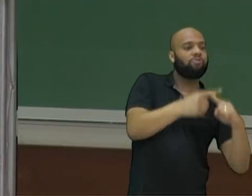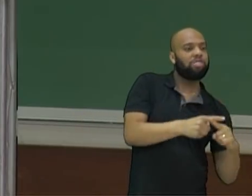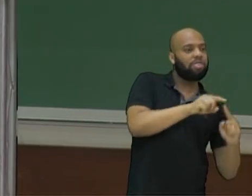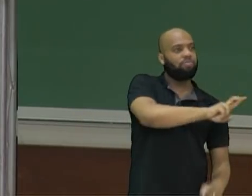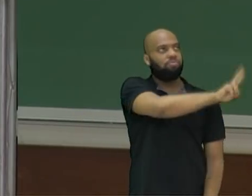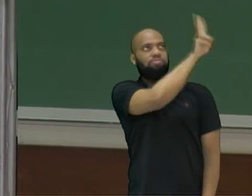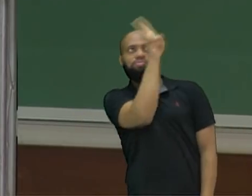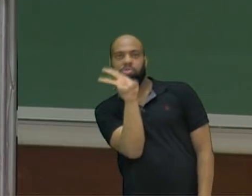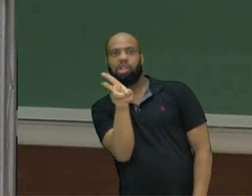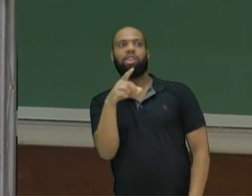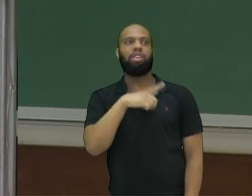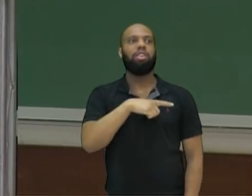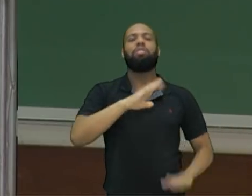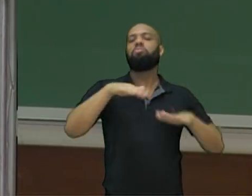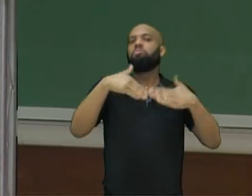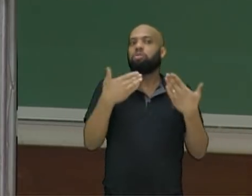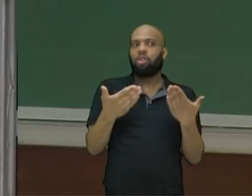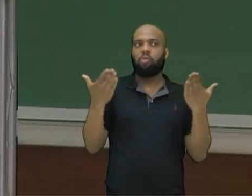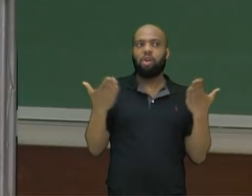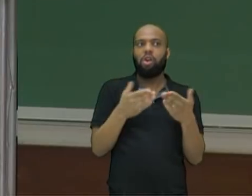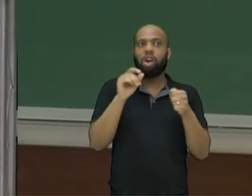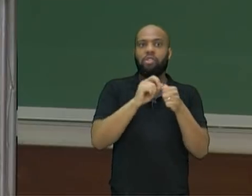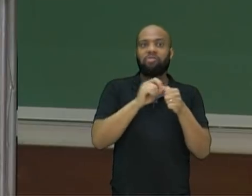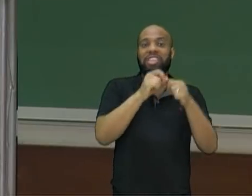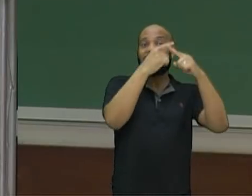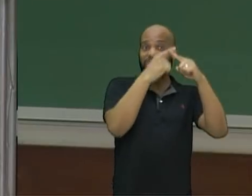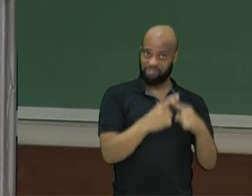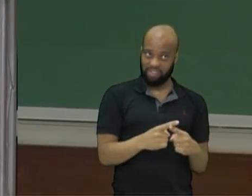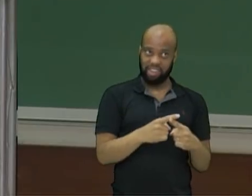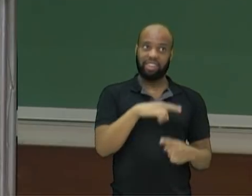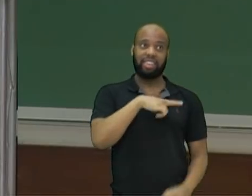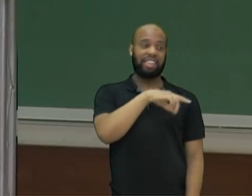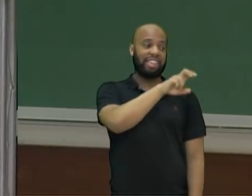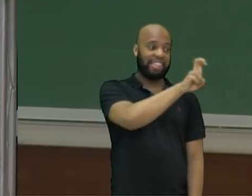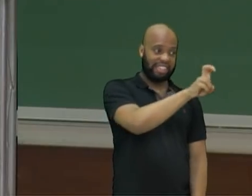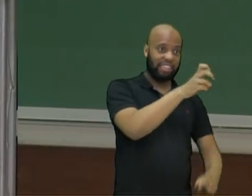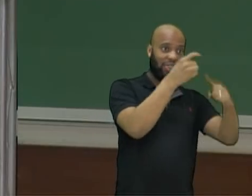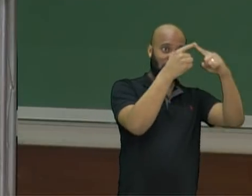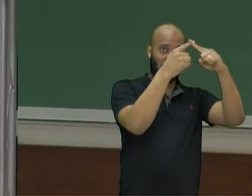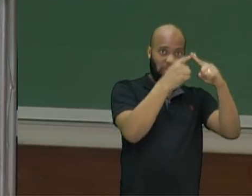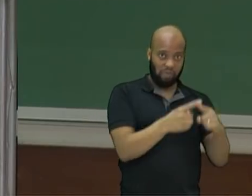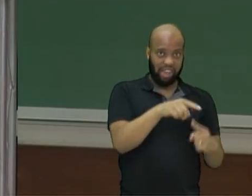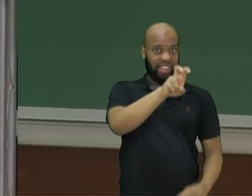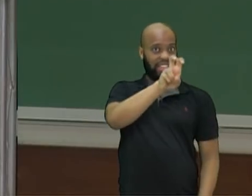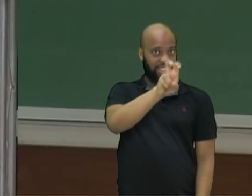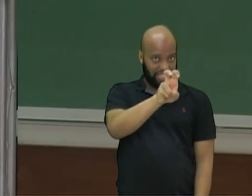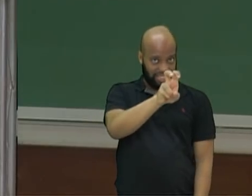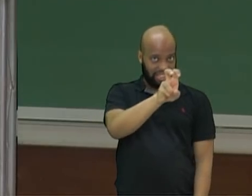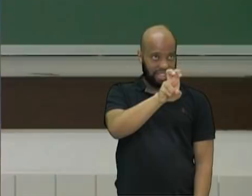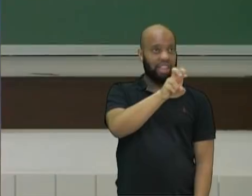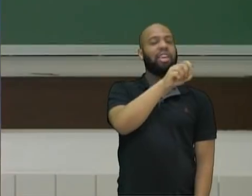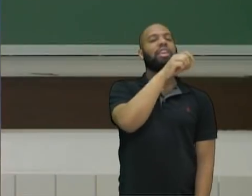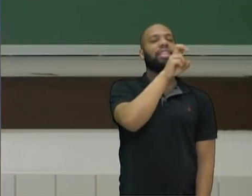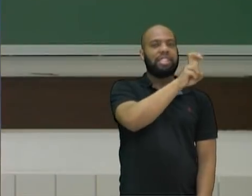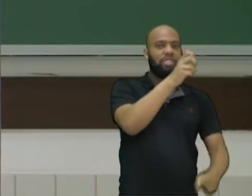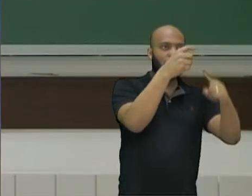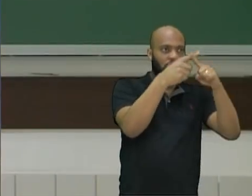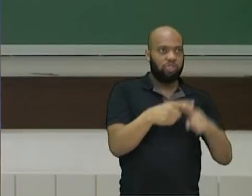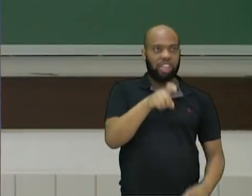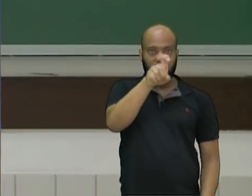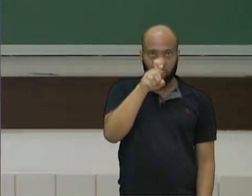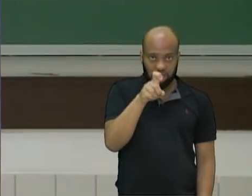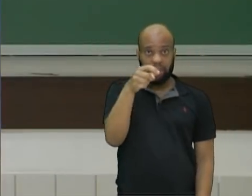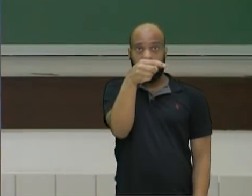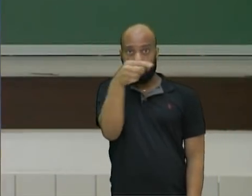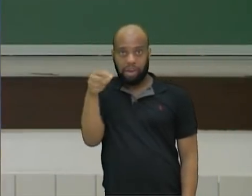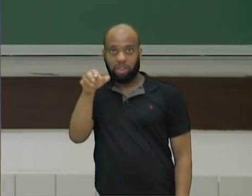Então, o que está multiplicando o 5? X menos y. Não é somente o x. Quando